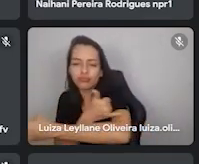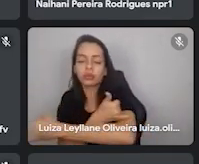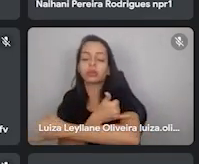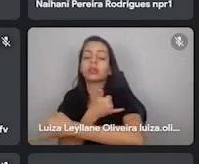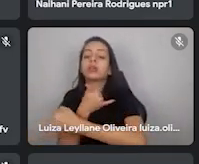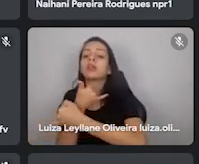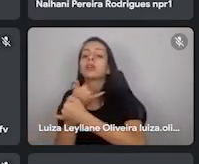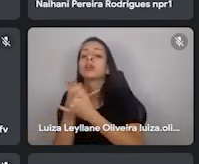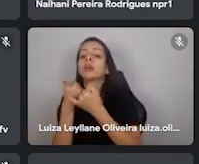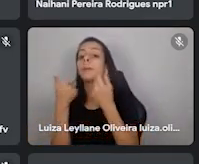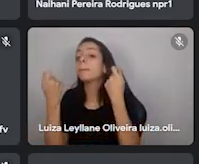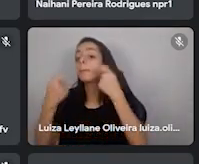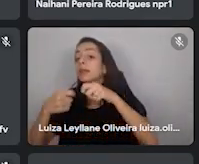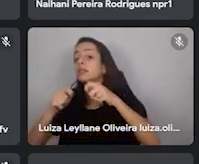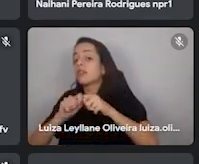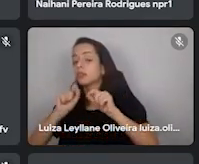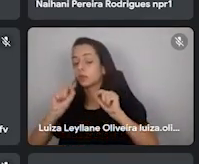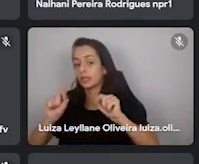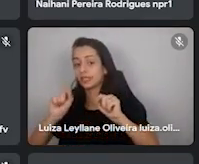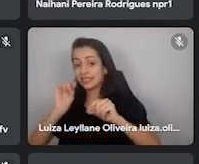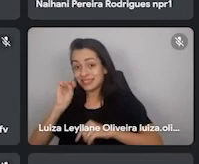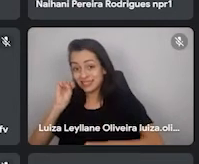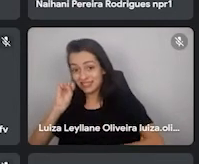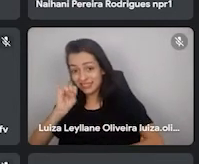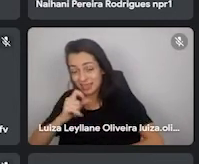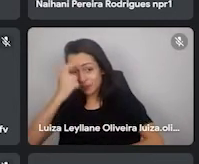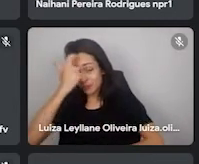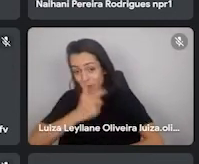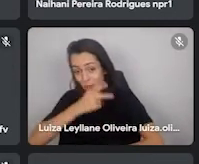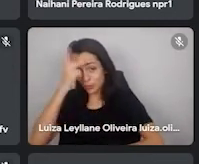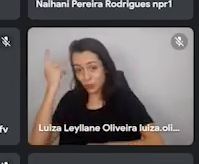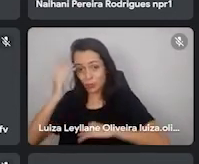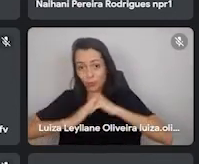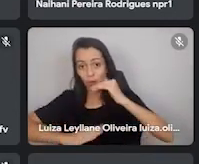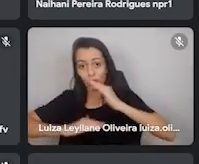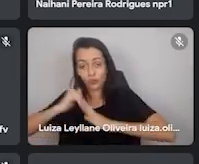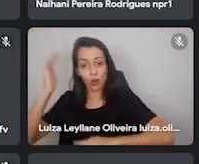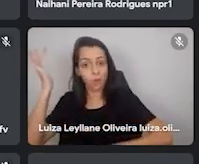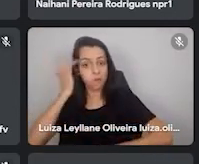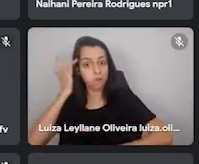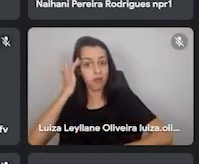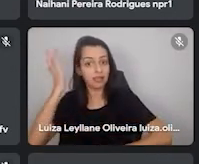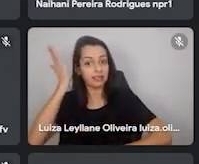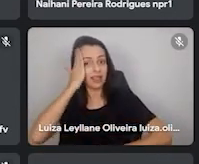por trabalhadores que atendam o que estabelece a norma.